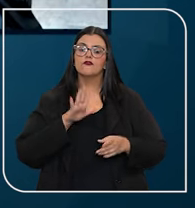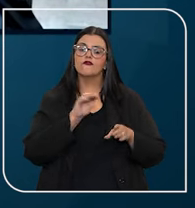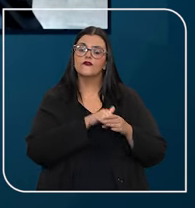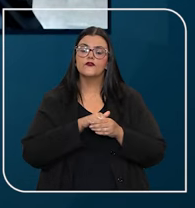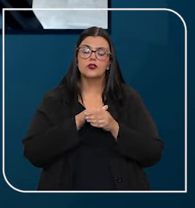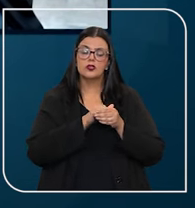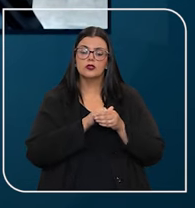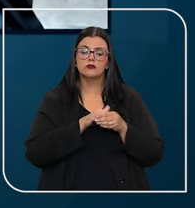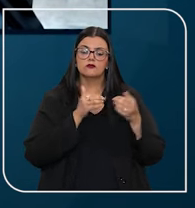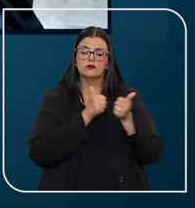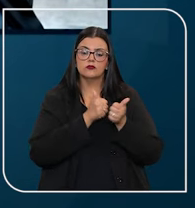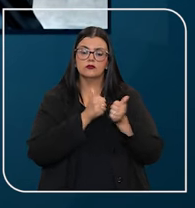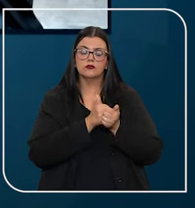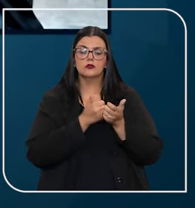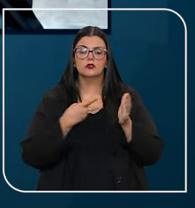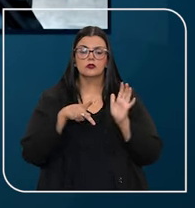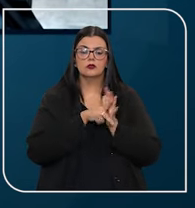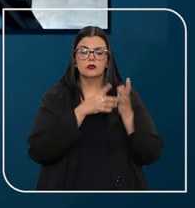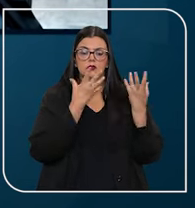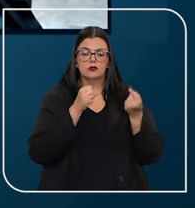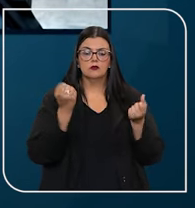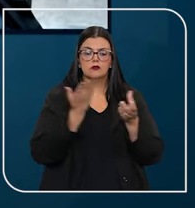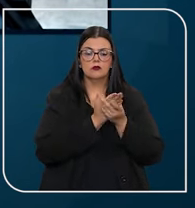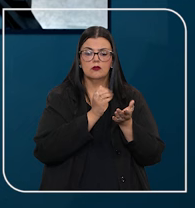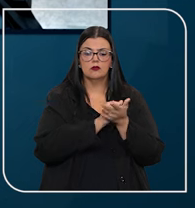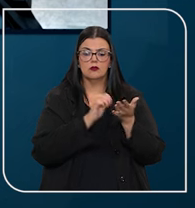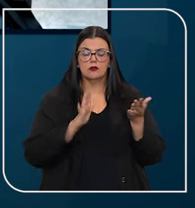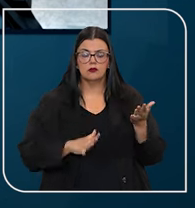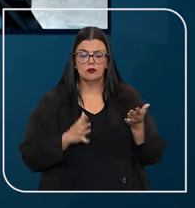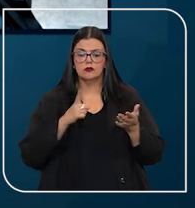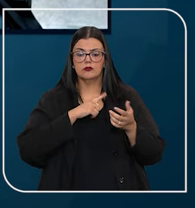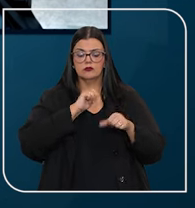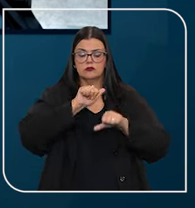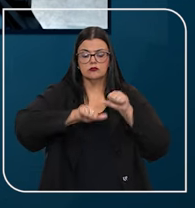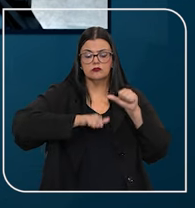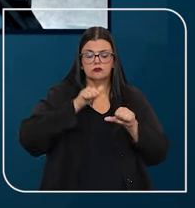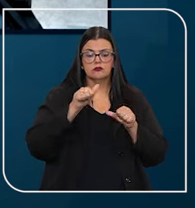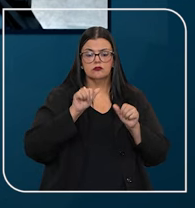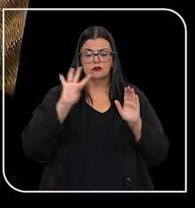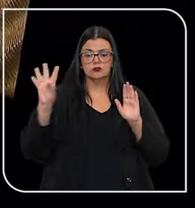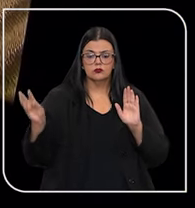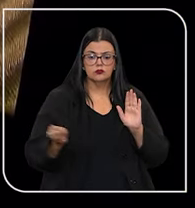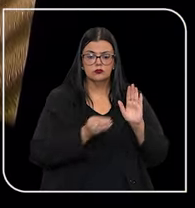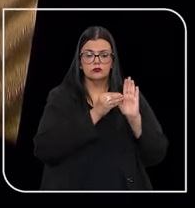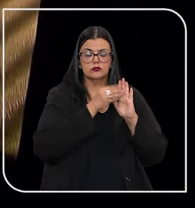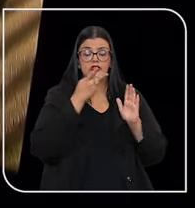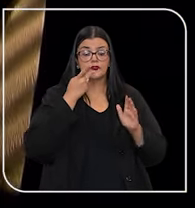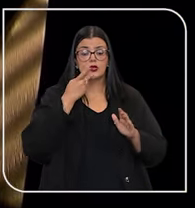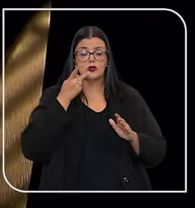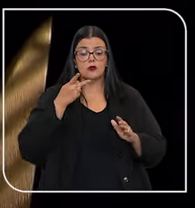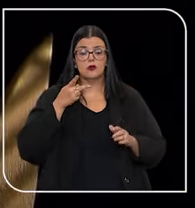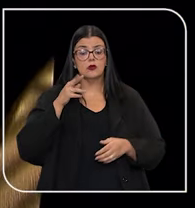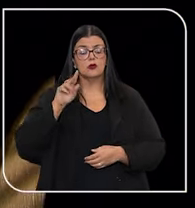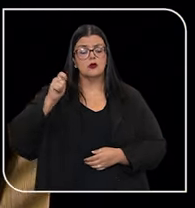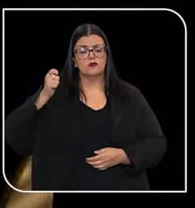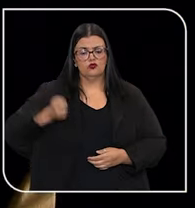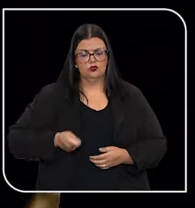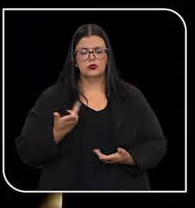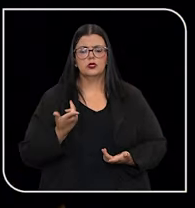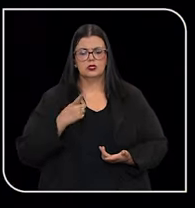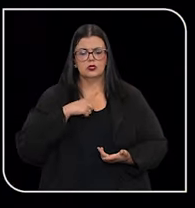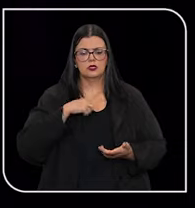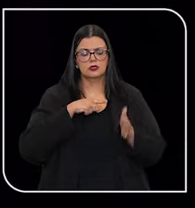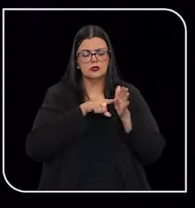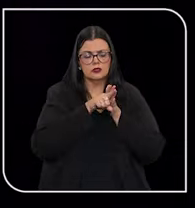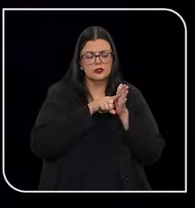seguindo o voto do ministro relator o colegiado acolheu os embargos de declaração com efeitos modificativos e determinou que o juiz reexamine os